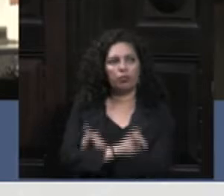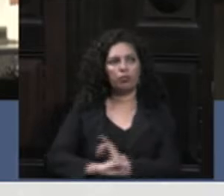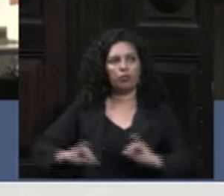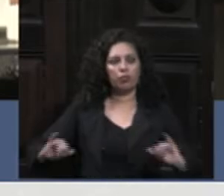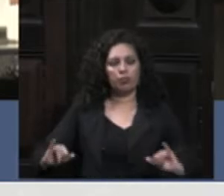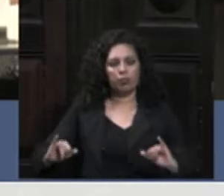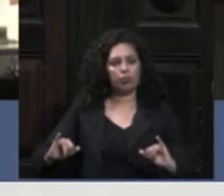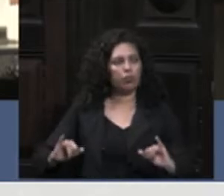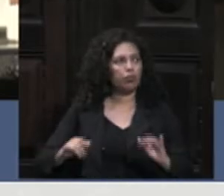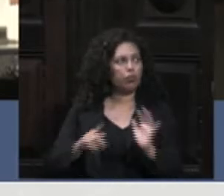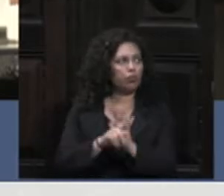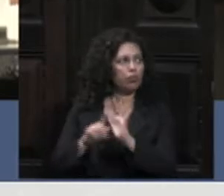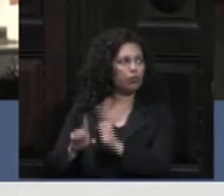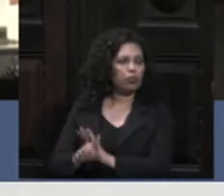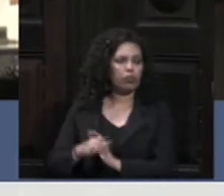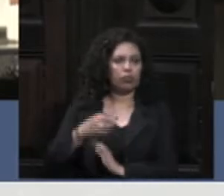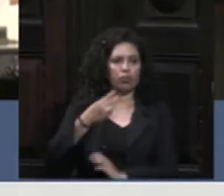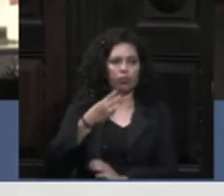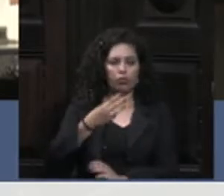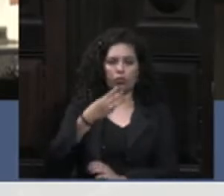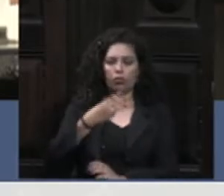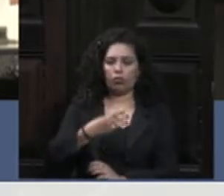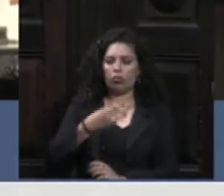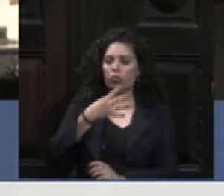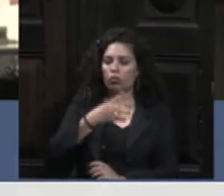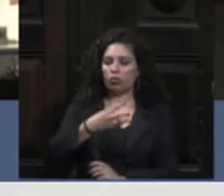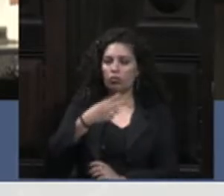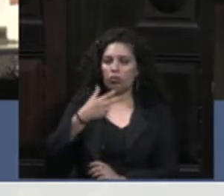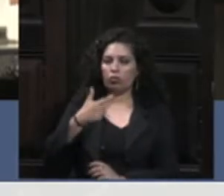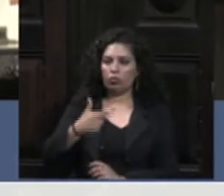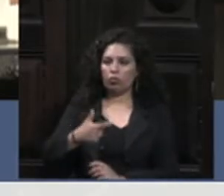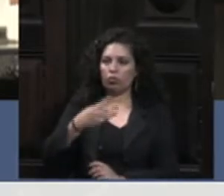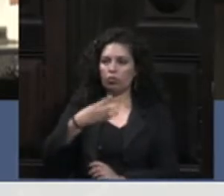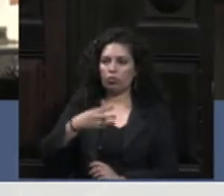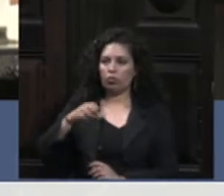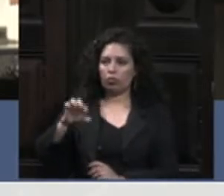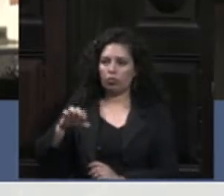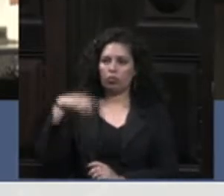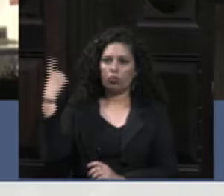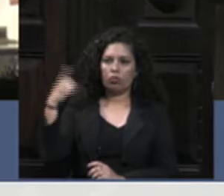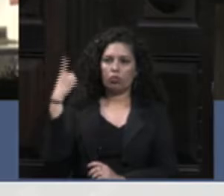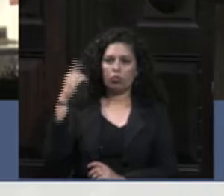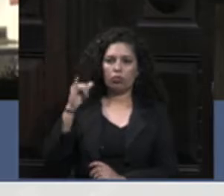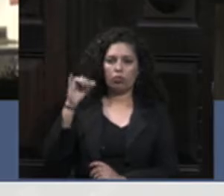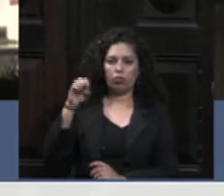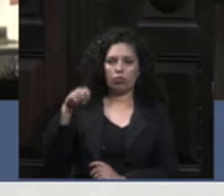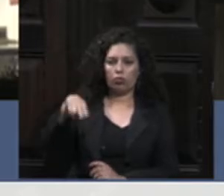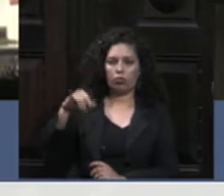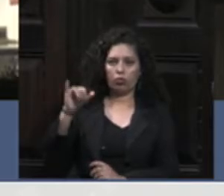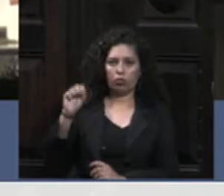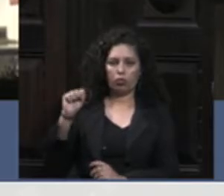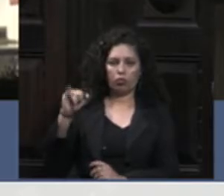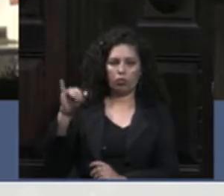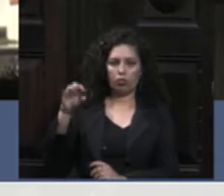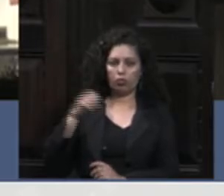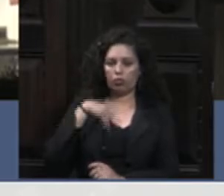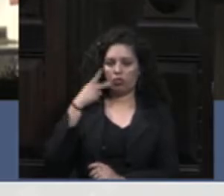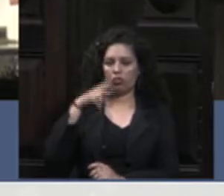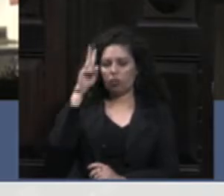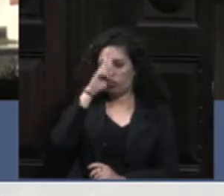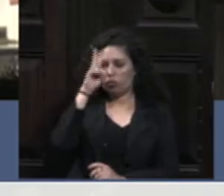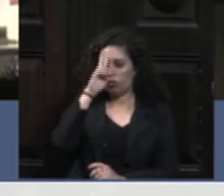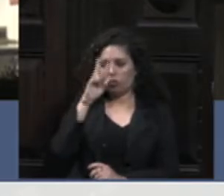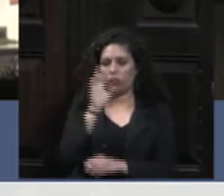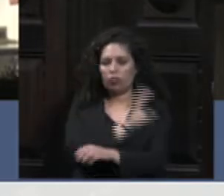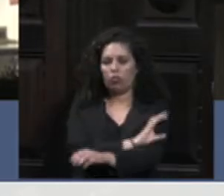Anuncio. Projeto de Lei 4249/2018, de autoria do deputado Dionísio Lins, que considera como patrimônio histórico e cultural do Estado do